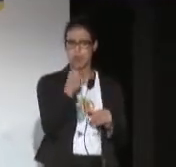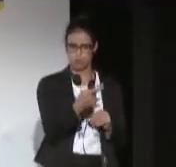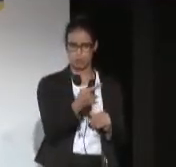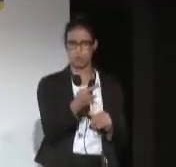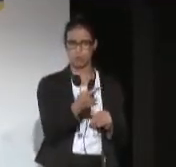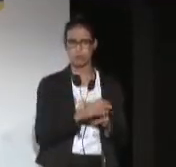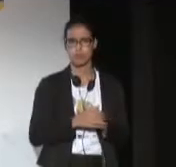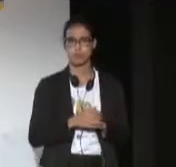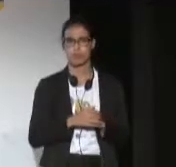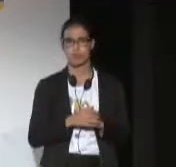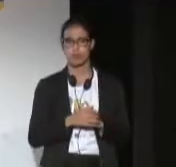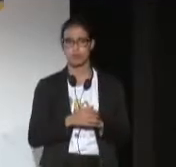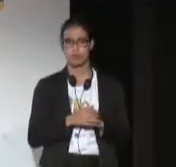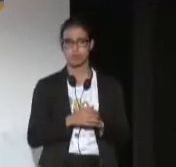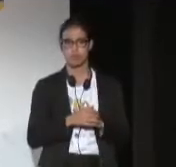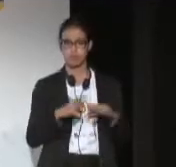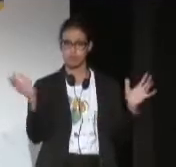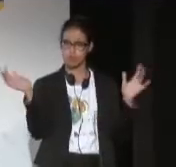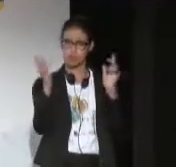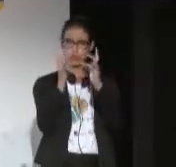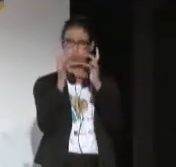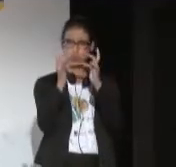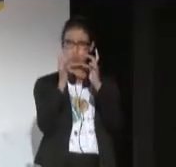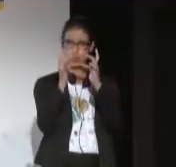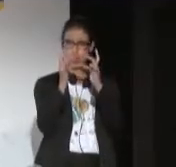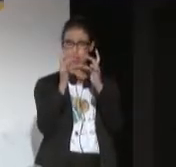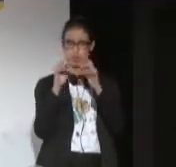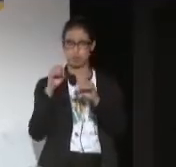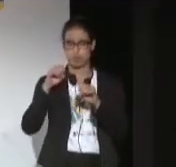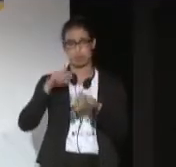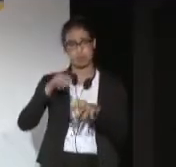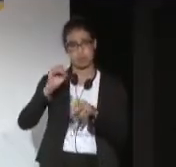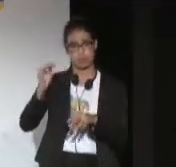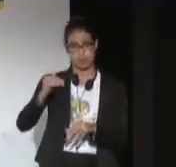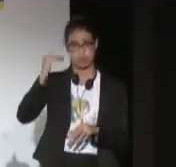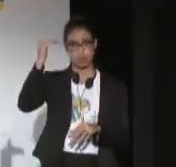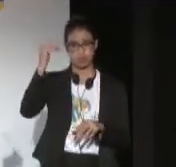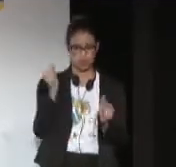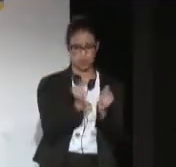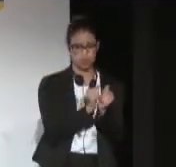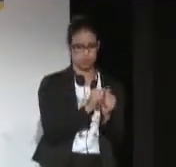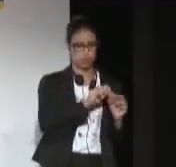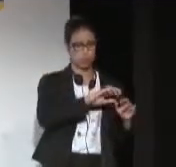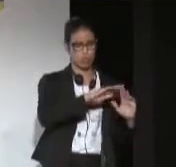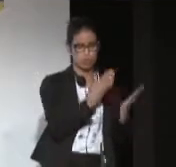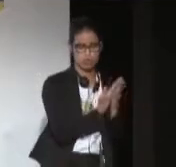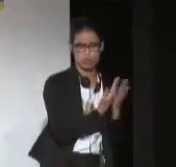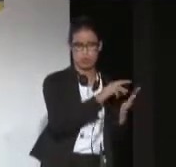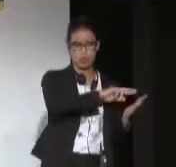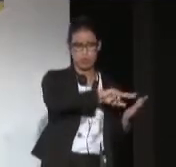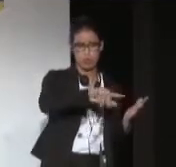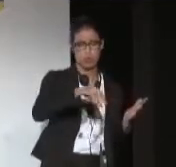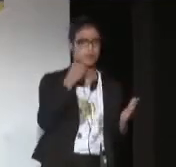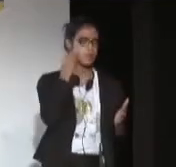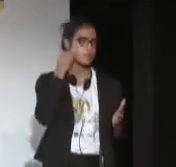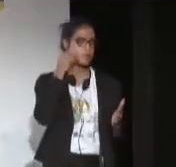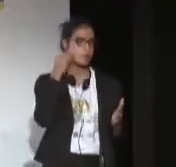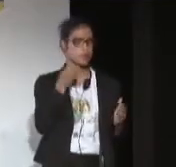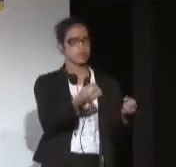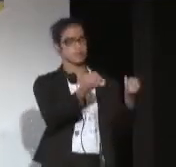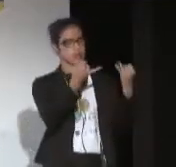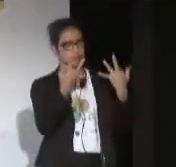né, como é que a gente conecta o ensino superior com as redes de ensino. Qual a experiência que Singapura pode